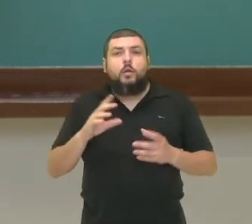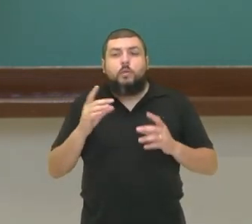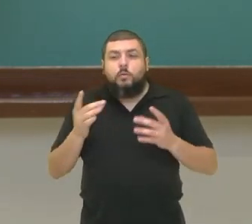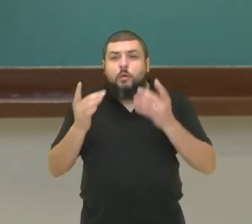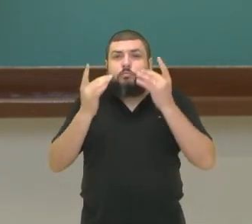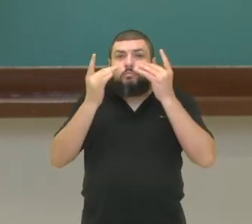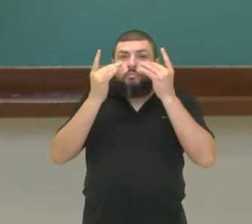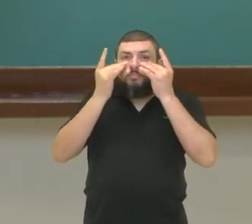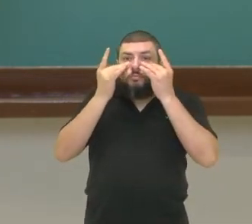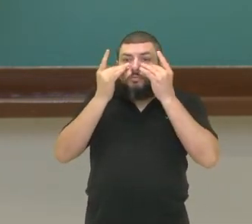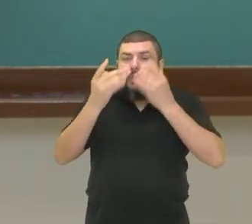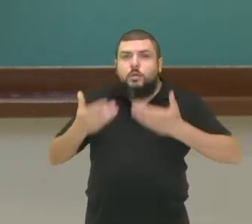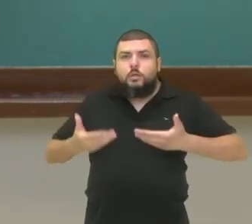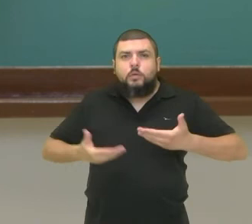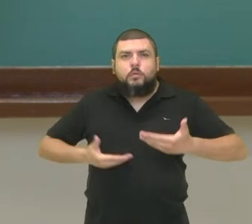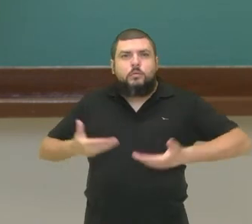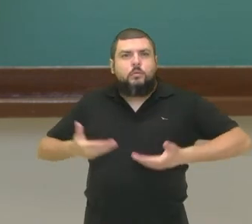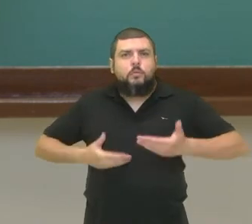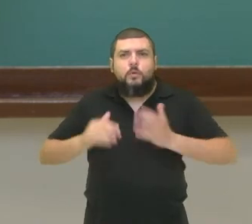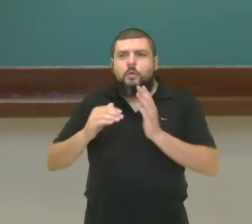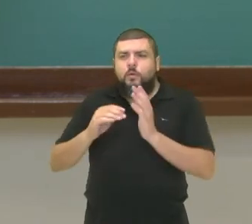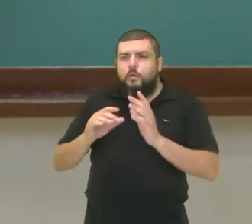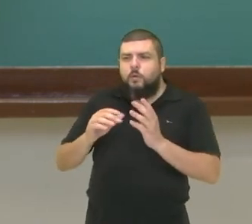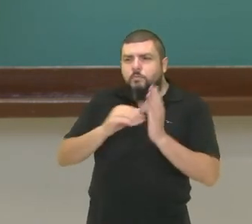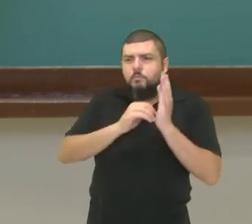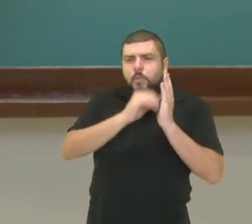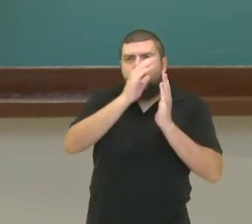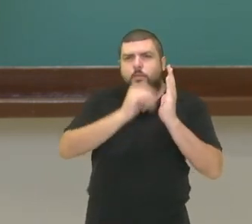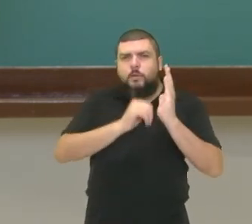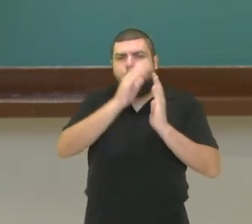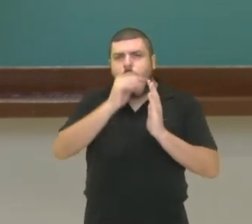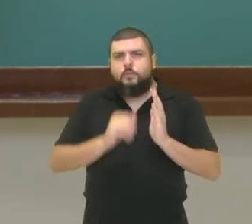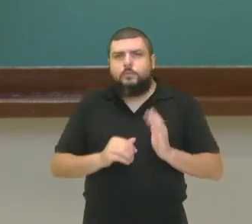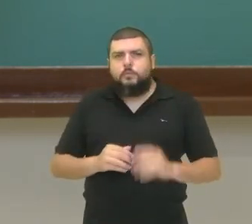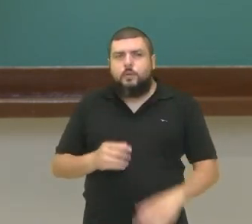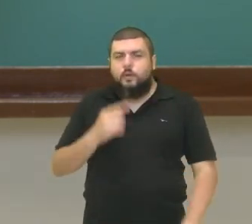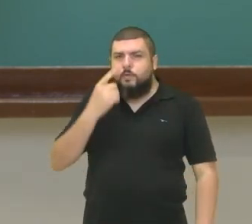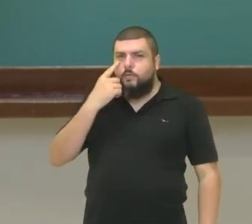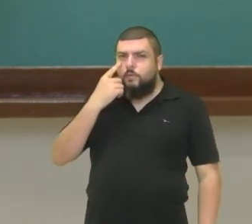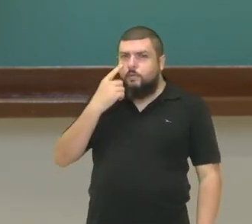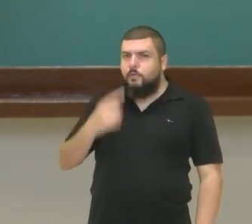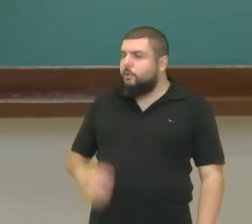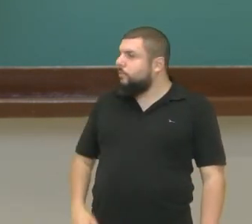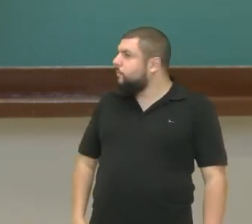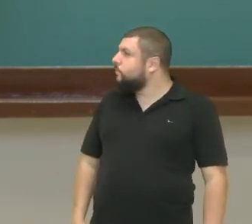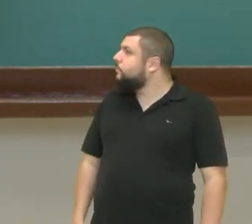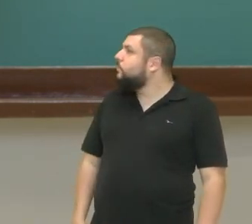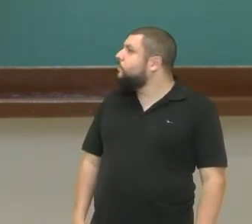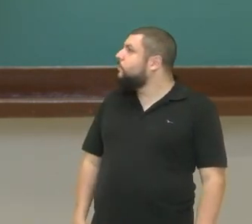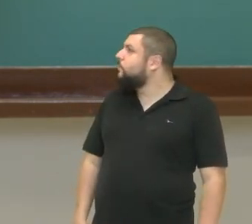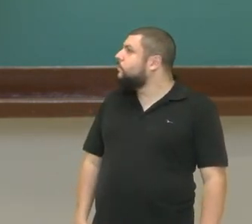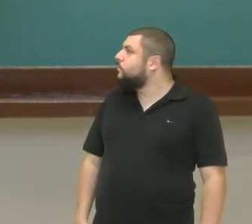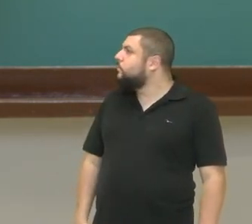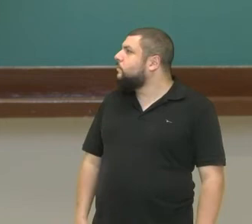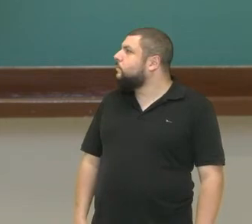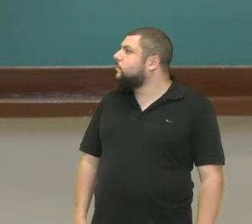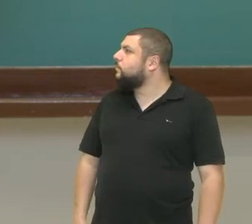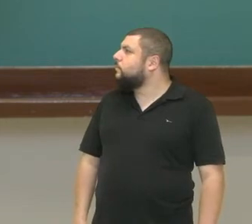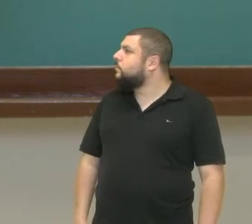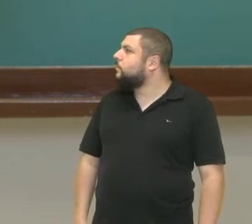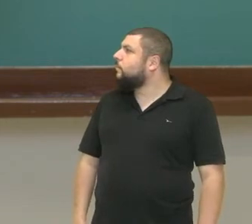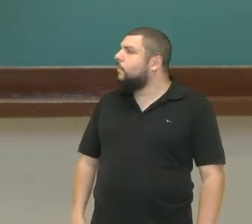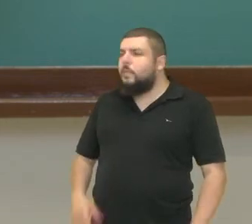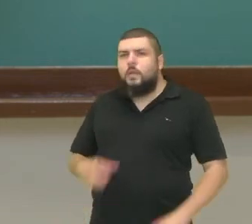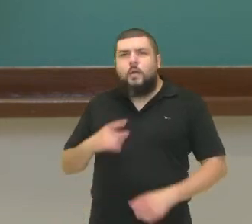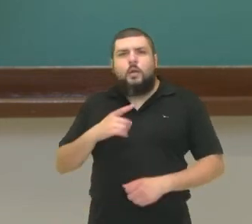em si. Como você pode ver aqui nessa obra chamada Ângelus, de Jean-François Millet, você tem a